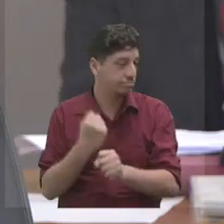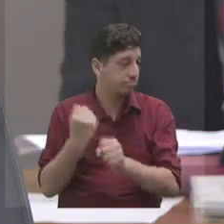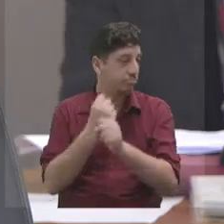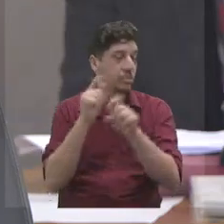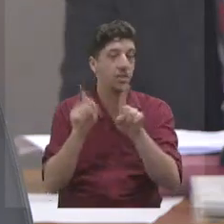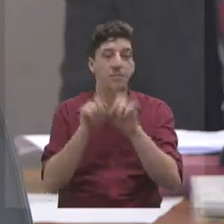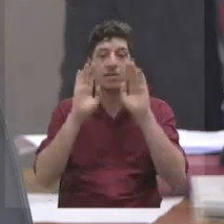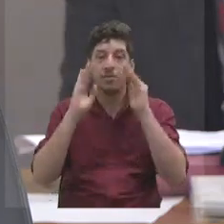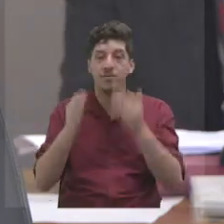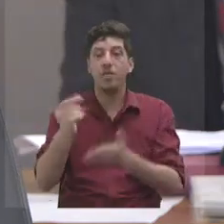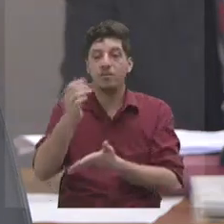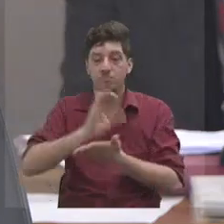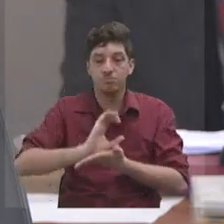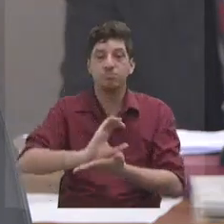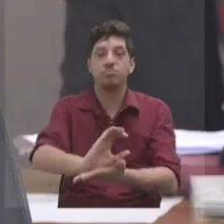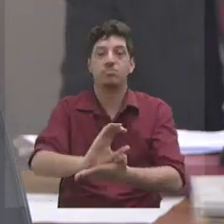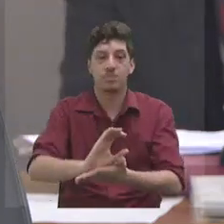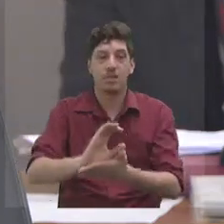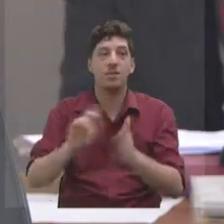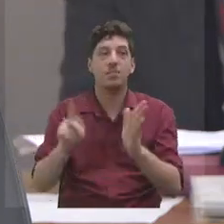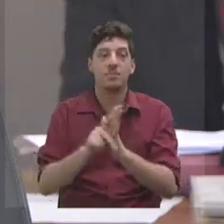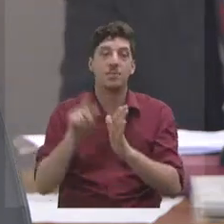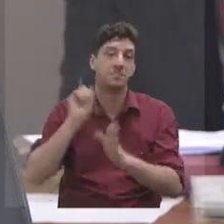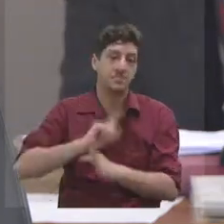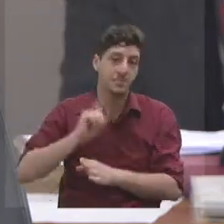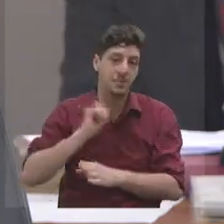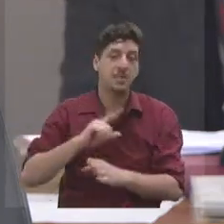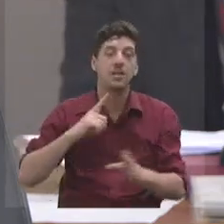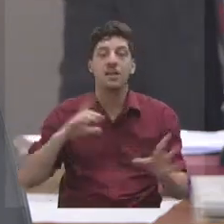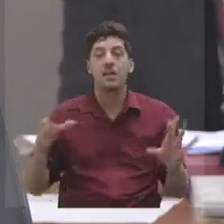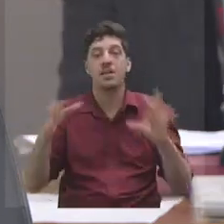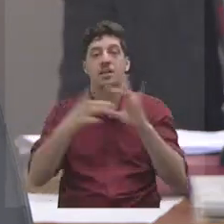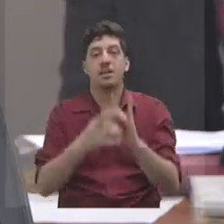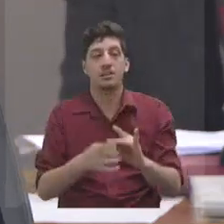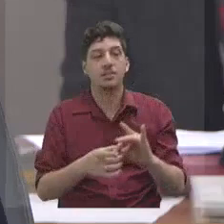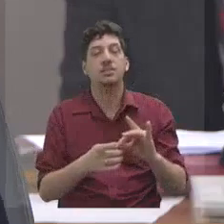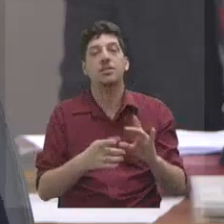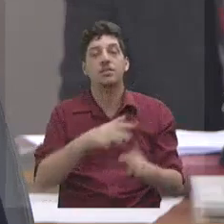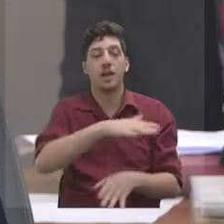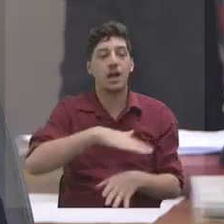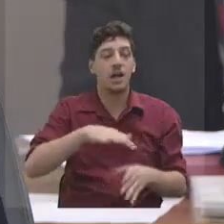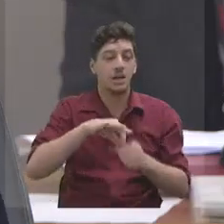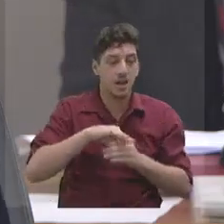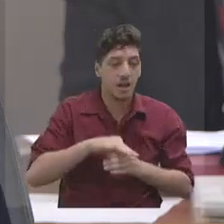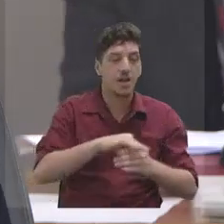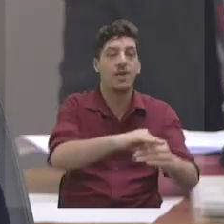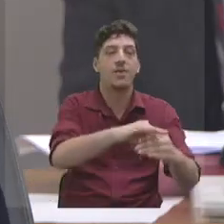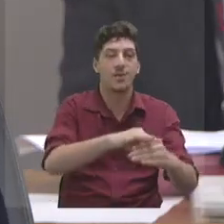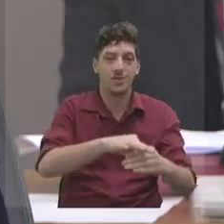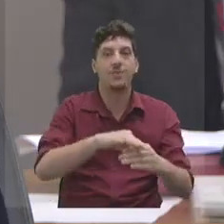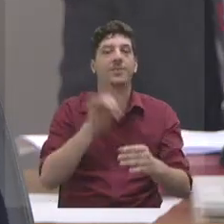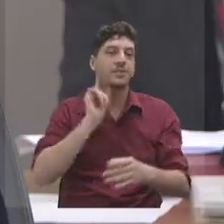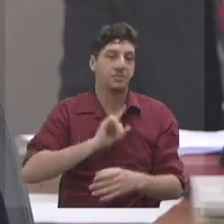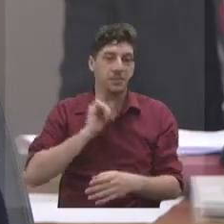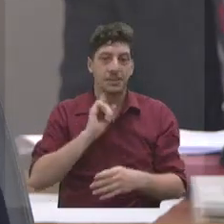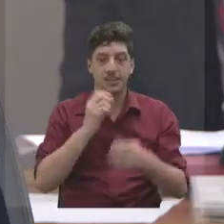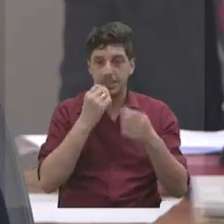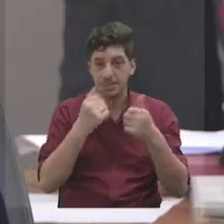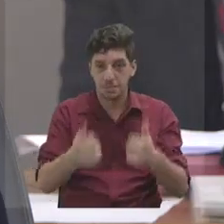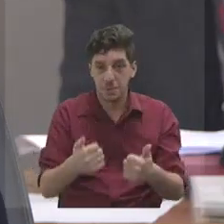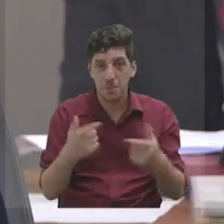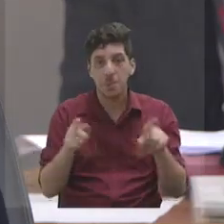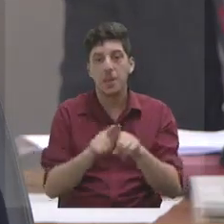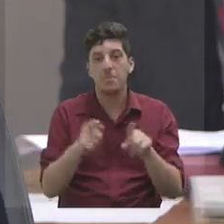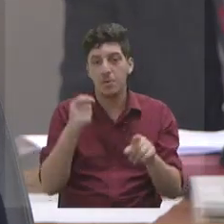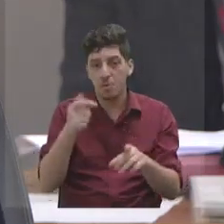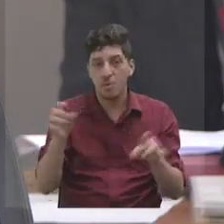para esse investimentos previtário de Minas começa a ligação para nossa fronteira agrícola do Noroeste Minas e por fim aí eu vou aí eu